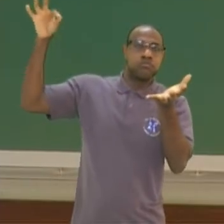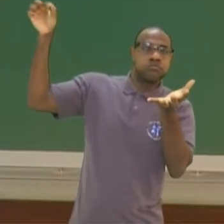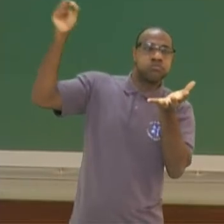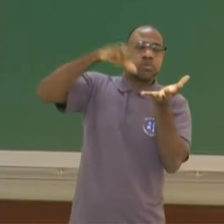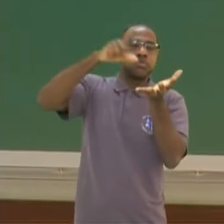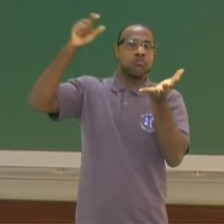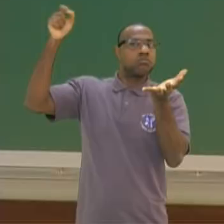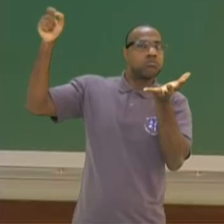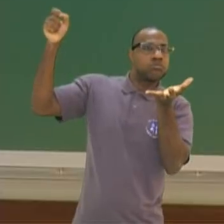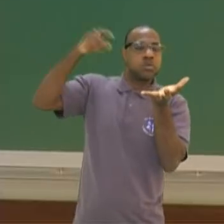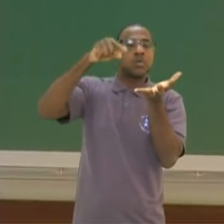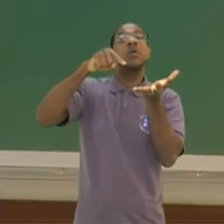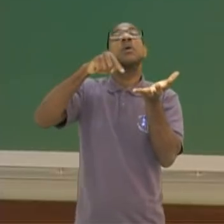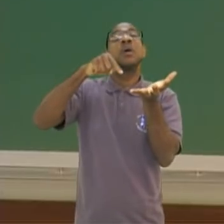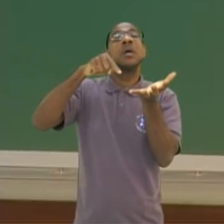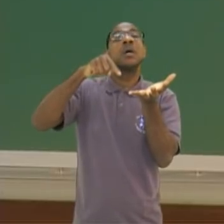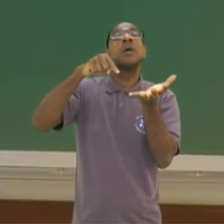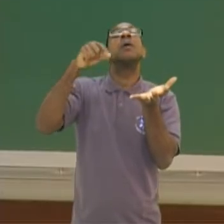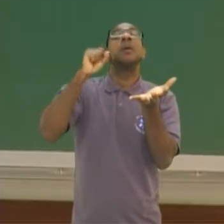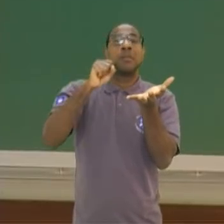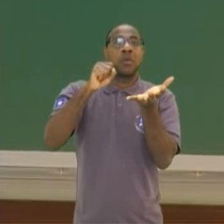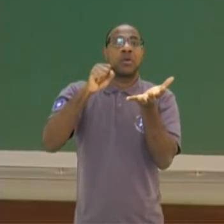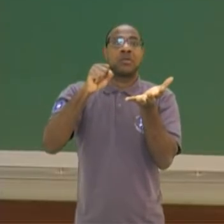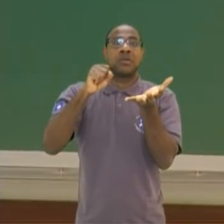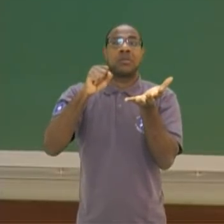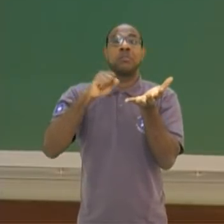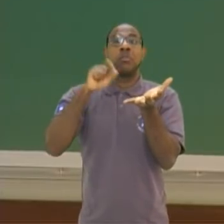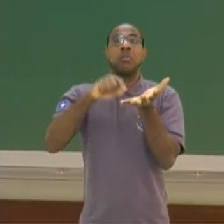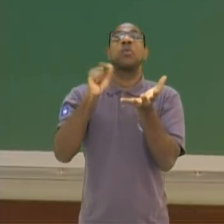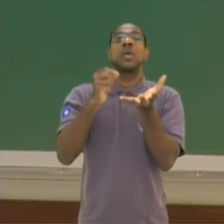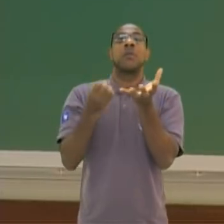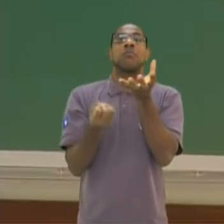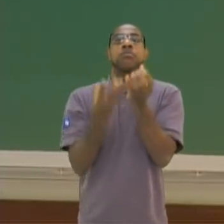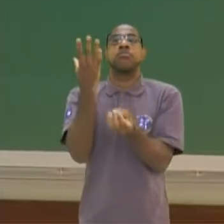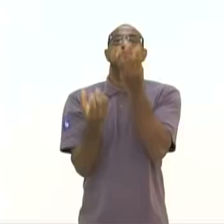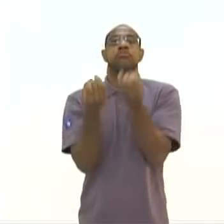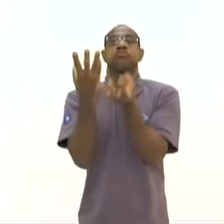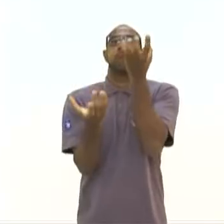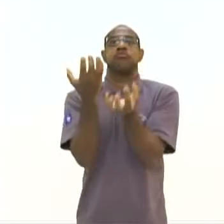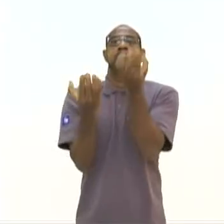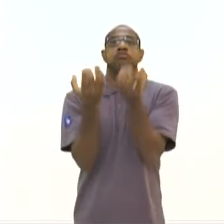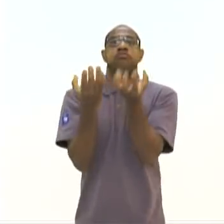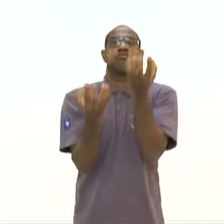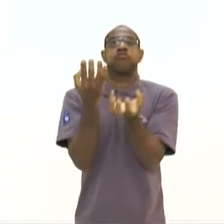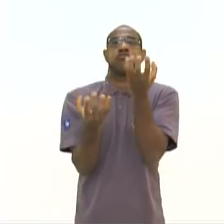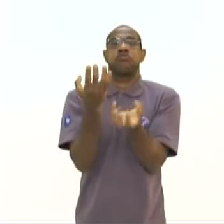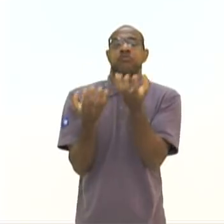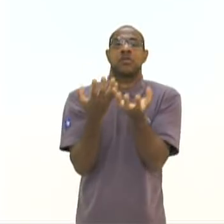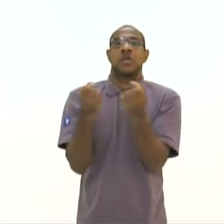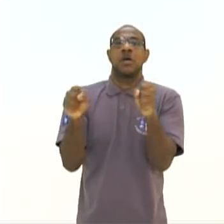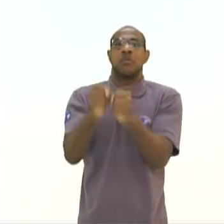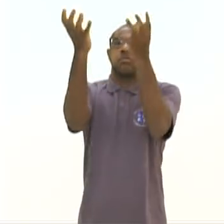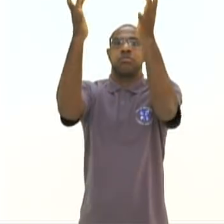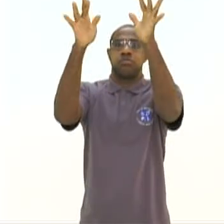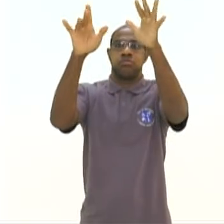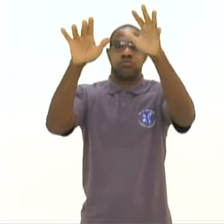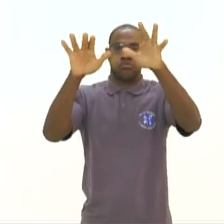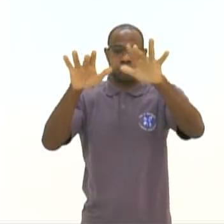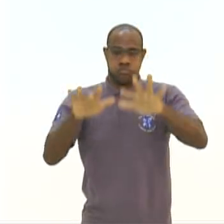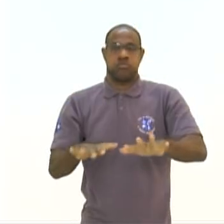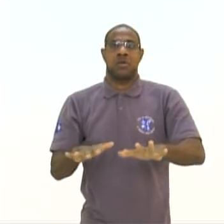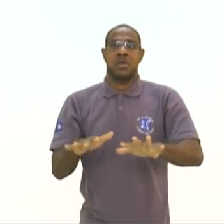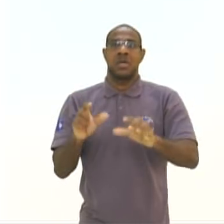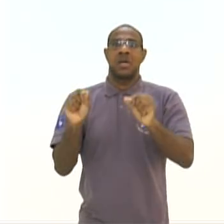esta camada mesosfera, ele pode pegar fogo, entrar em combustão e ele pode se destruir, ficar em